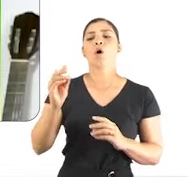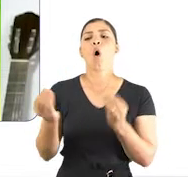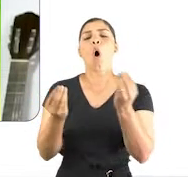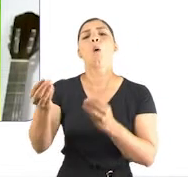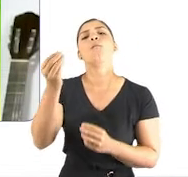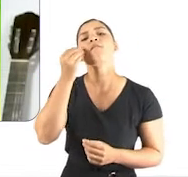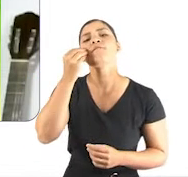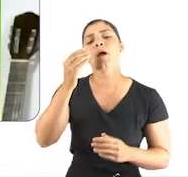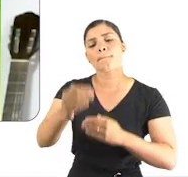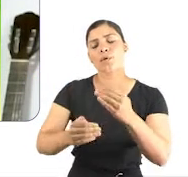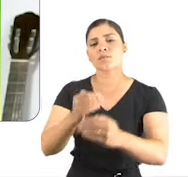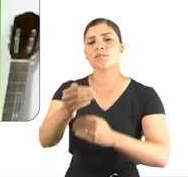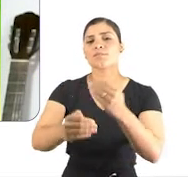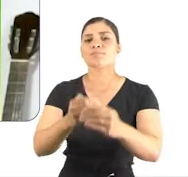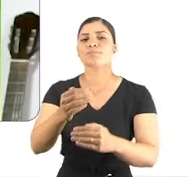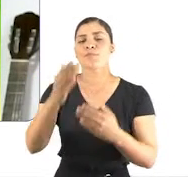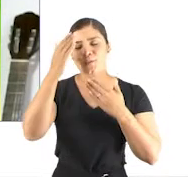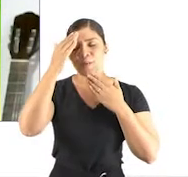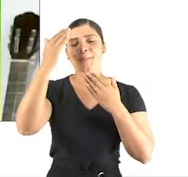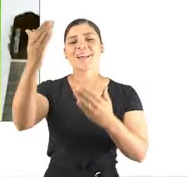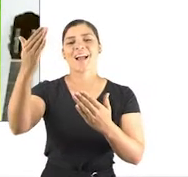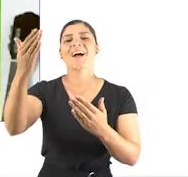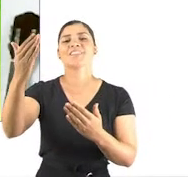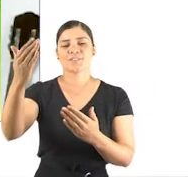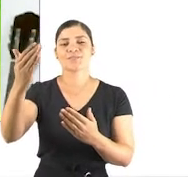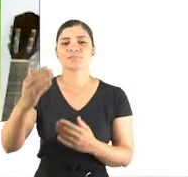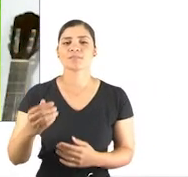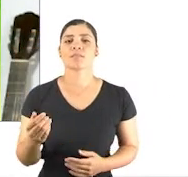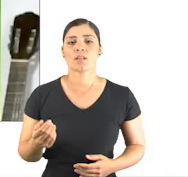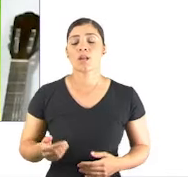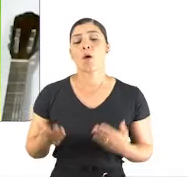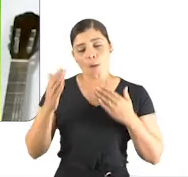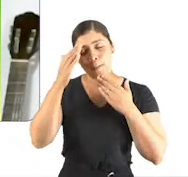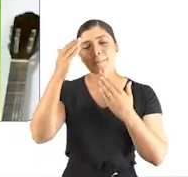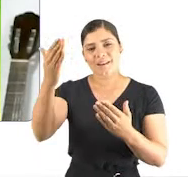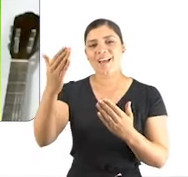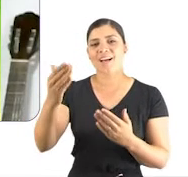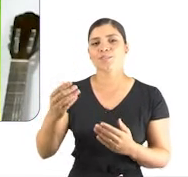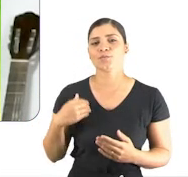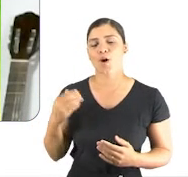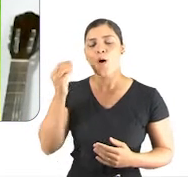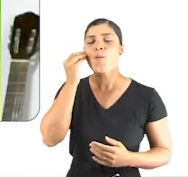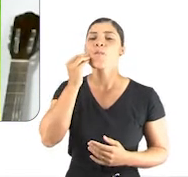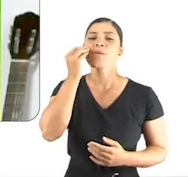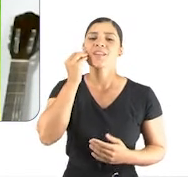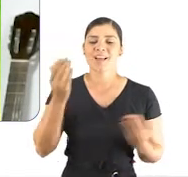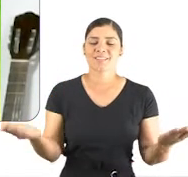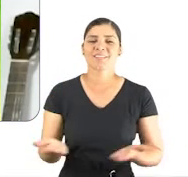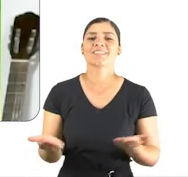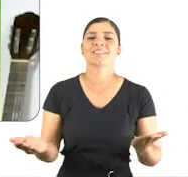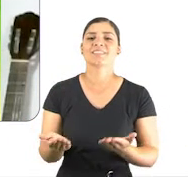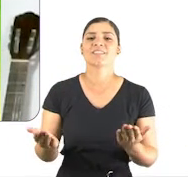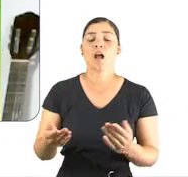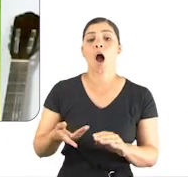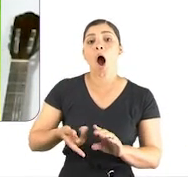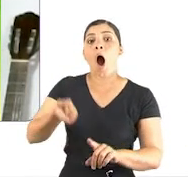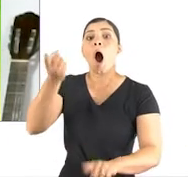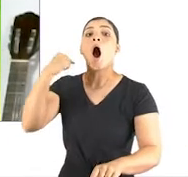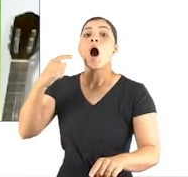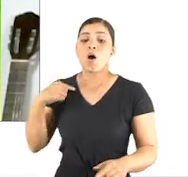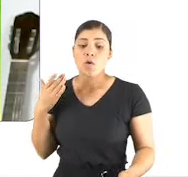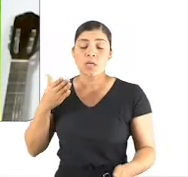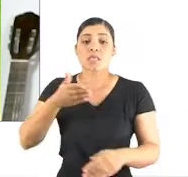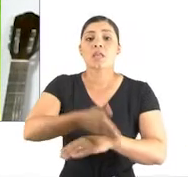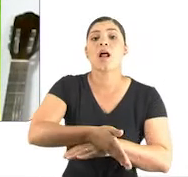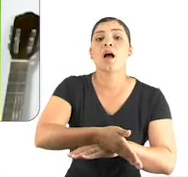Bom, obrigado, Sérgio, aí pela introdução. Obrigado mais uma vez pela oportunidade de estar aqui. Antes de eu entrar nessa experiência que